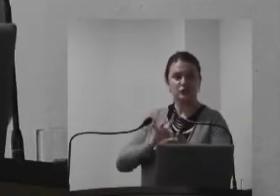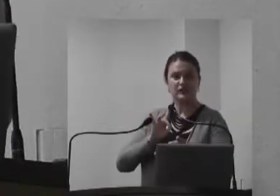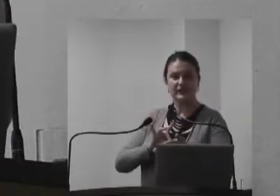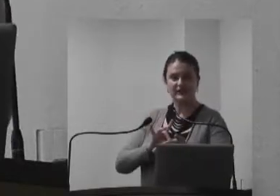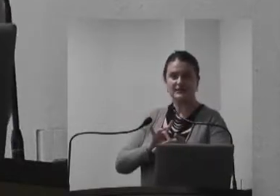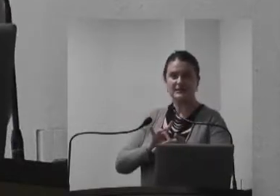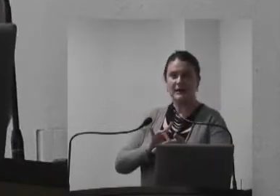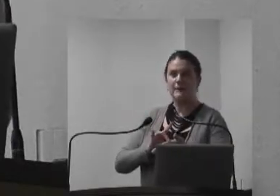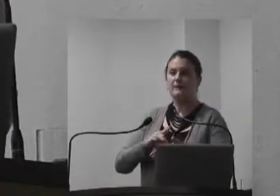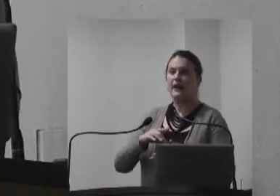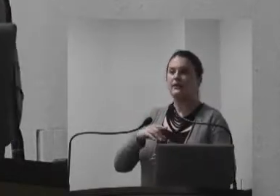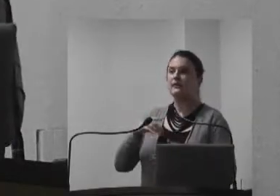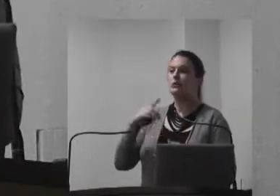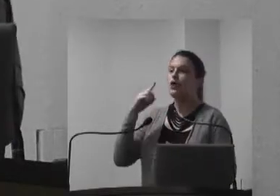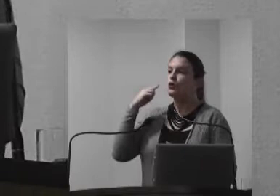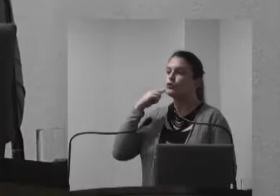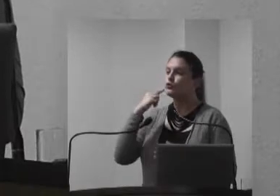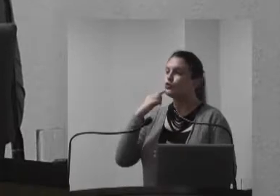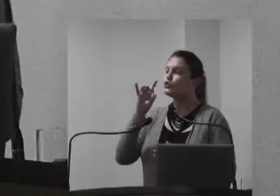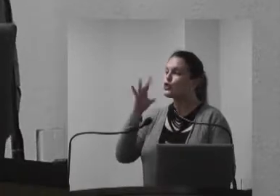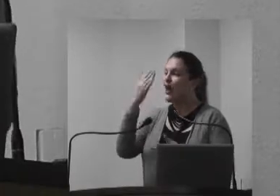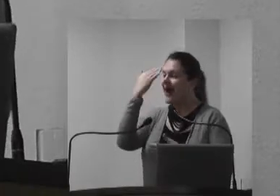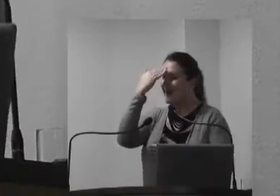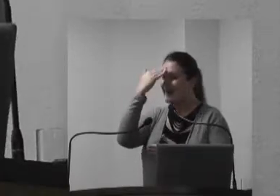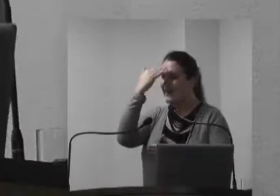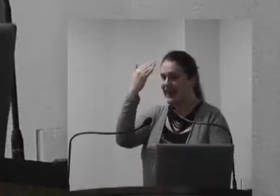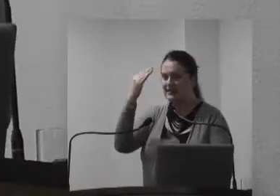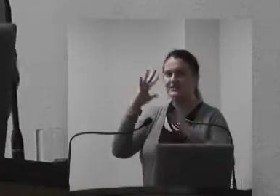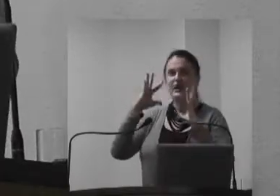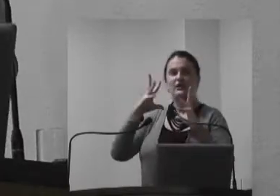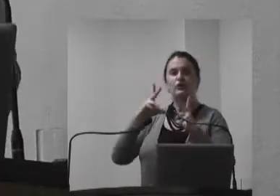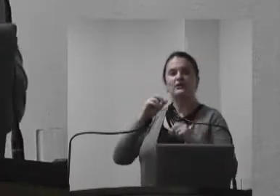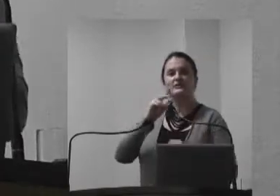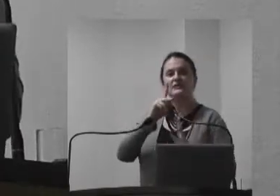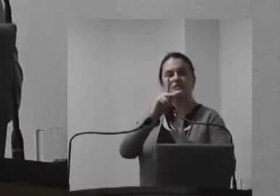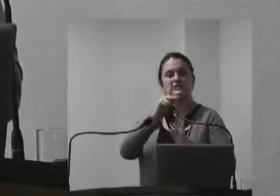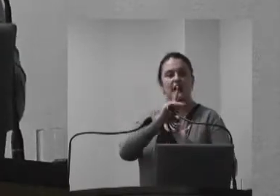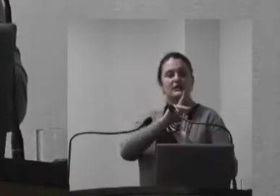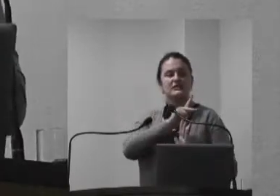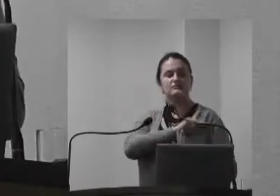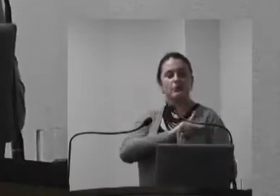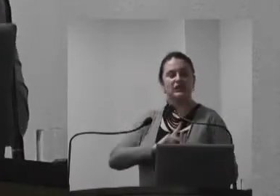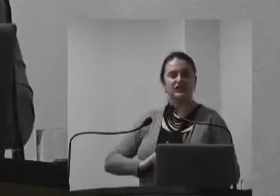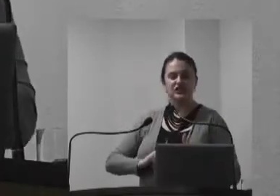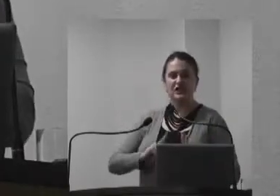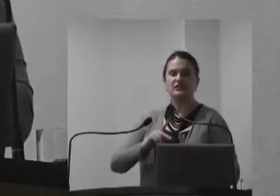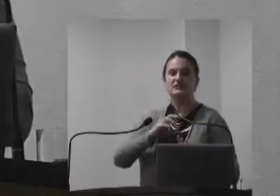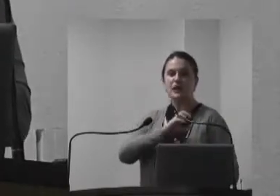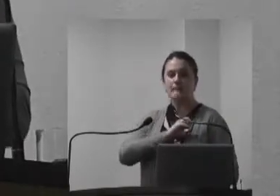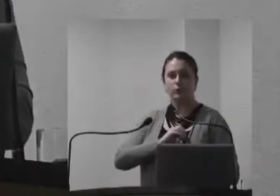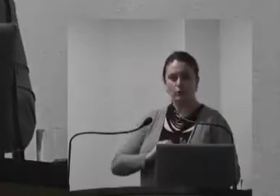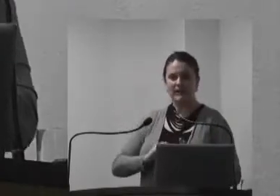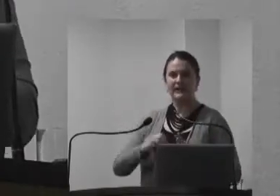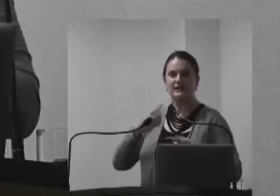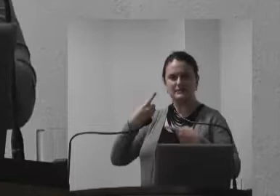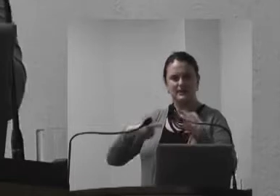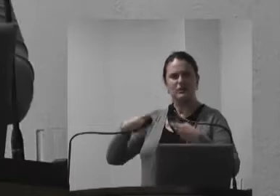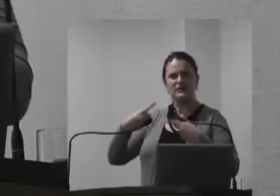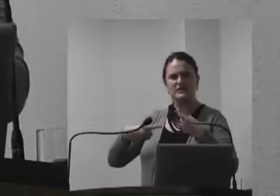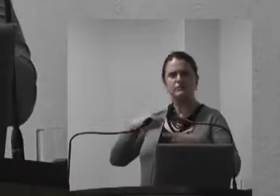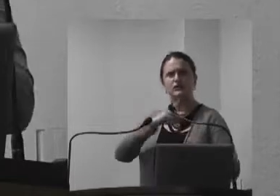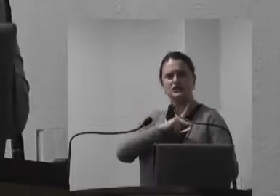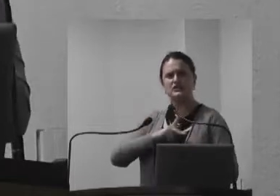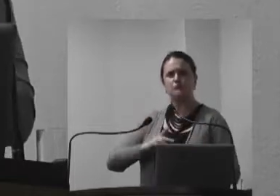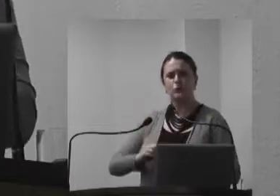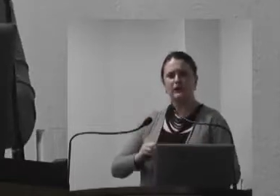já instituídas, né? Então, os surdos só agradecem a todas as políticas públicas,